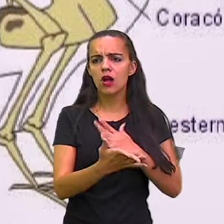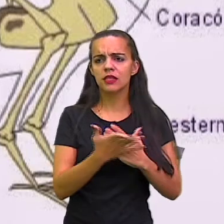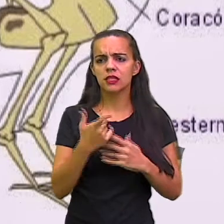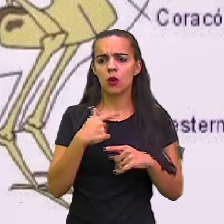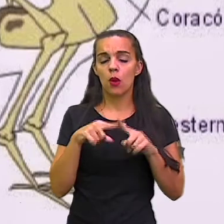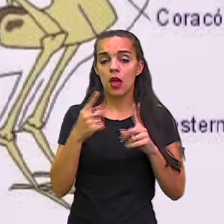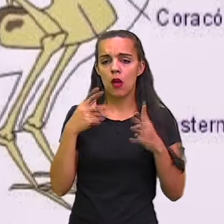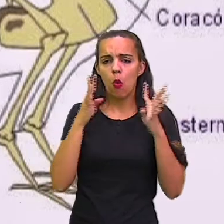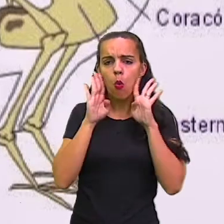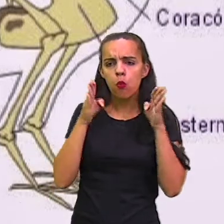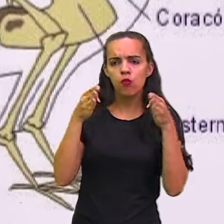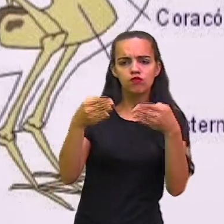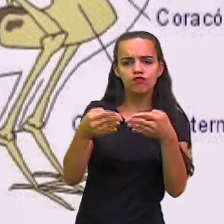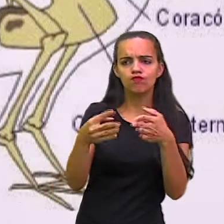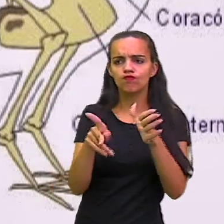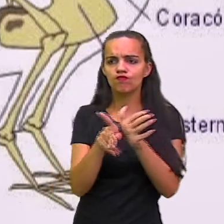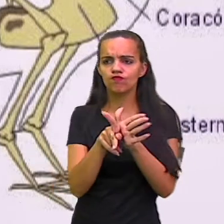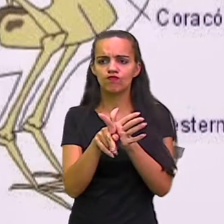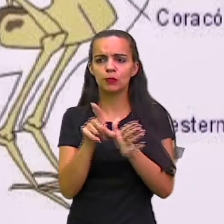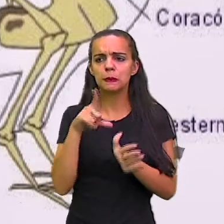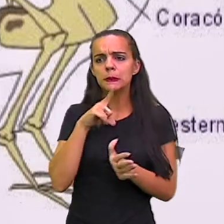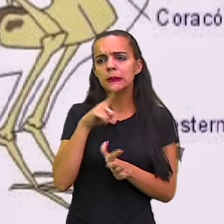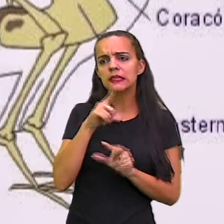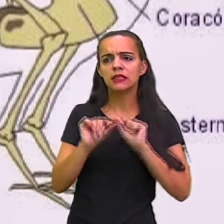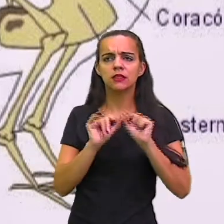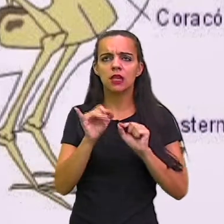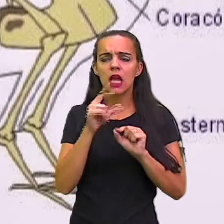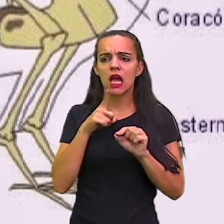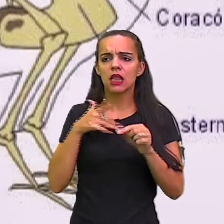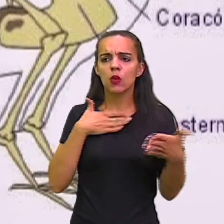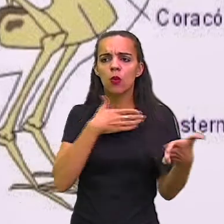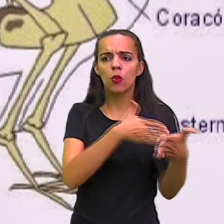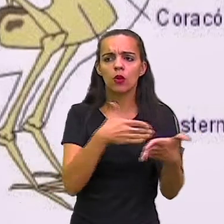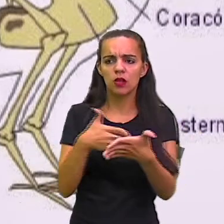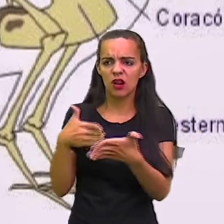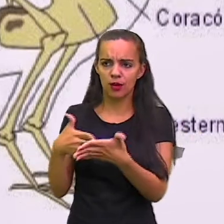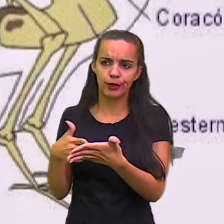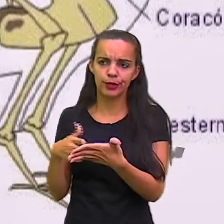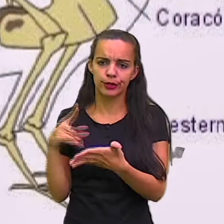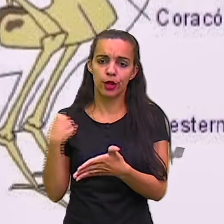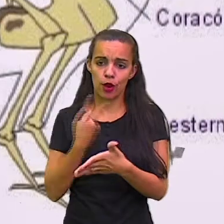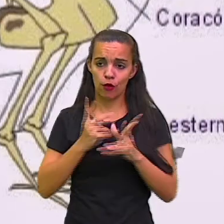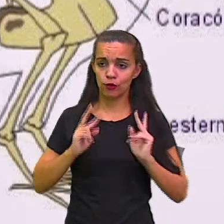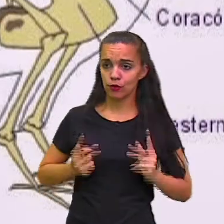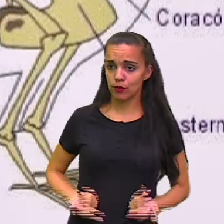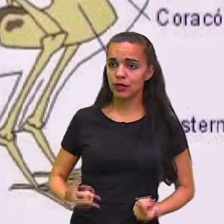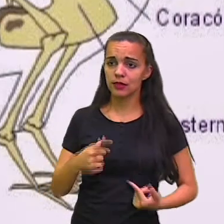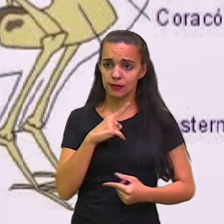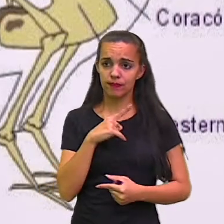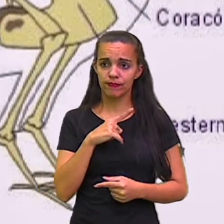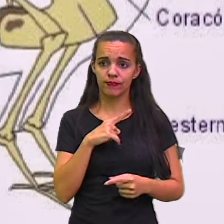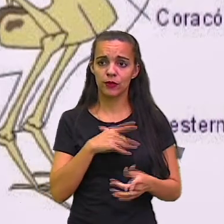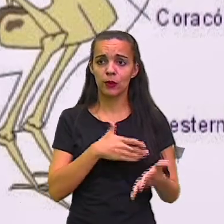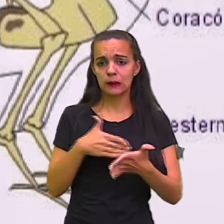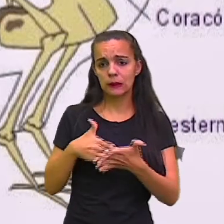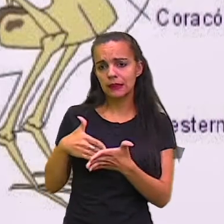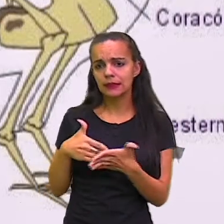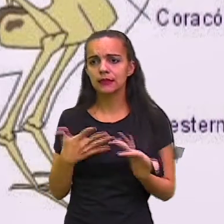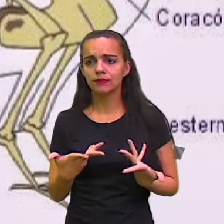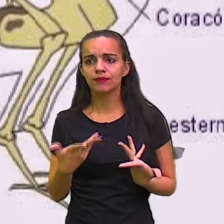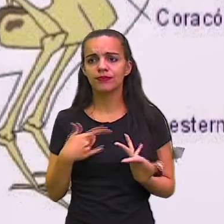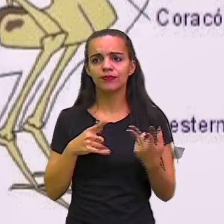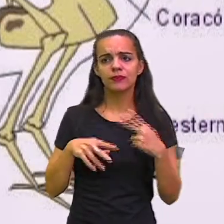elas vocalizam elas não fazem no emite sons e igual Nós seres humanos o sistema excretor